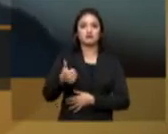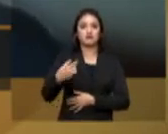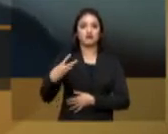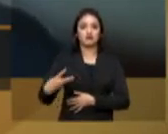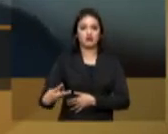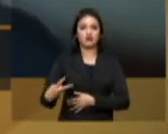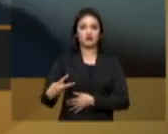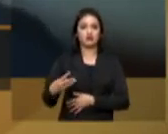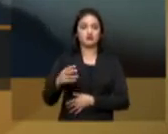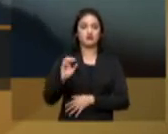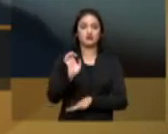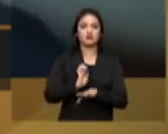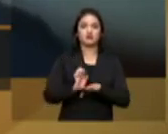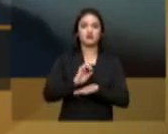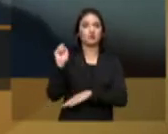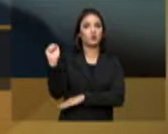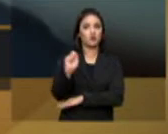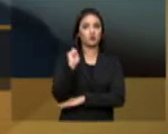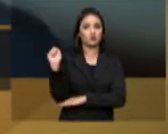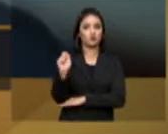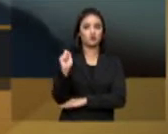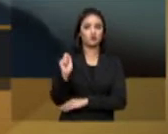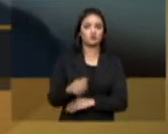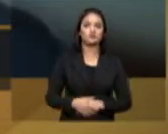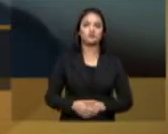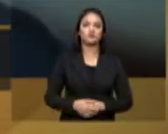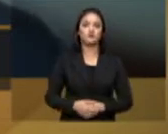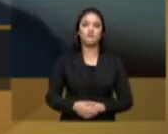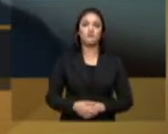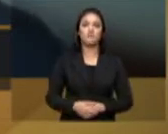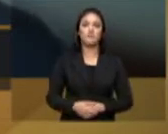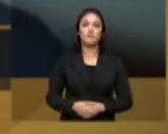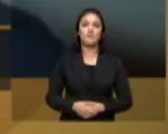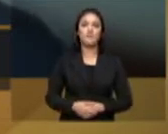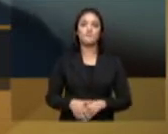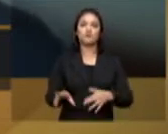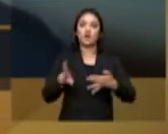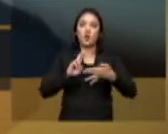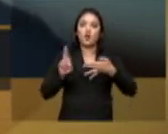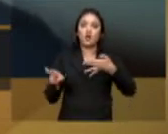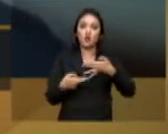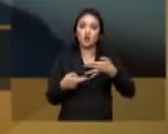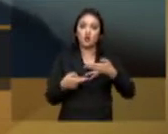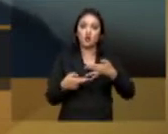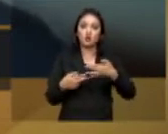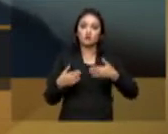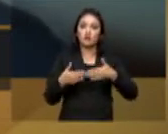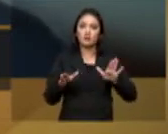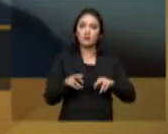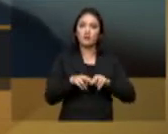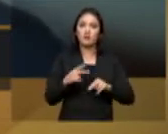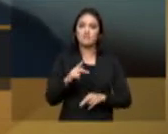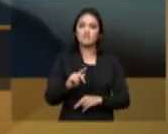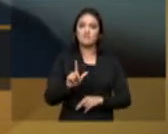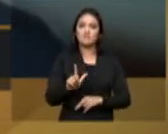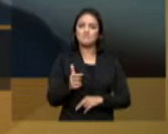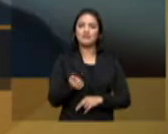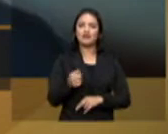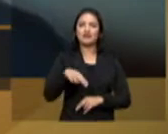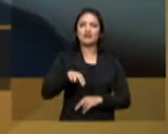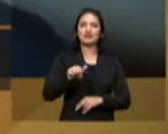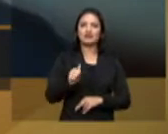1.043.313 do Rio Grande do Sul. Trata-se de RE, interposto por Planatlântica